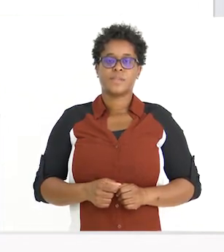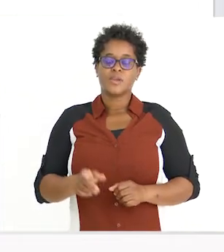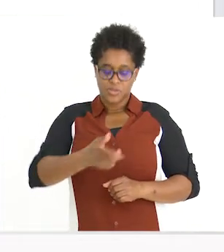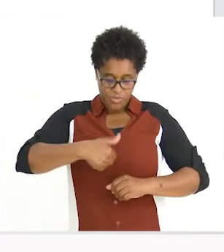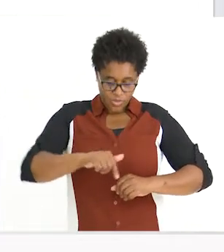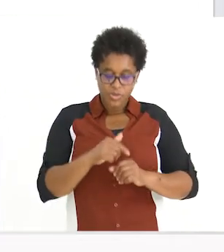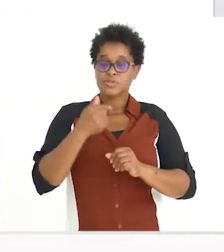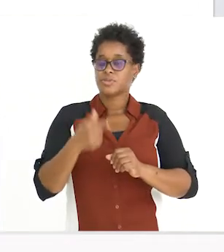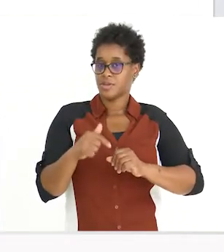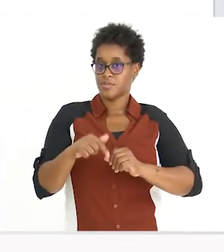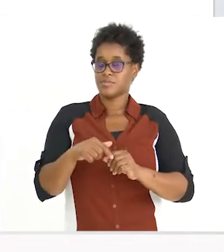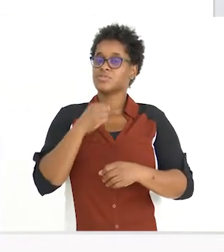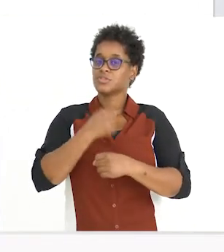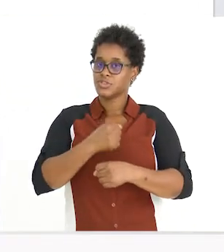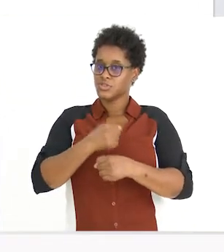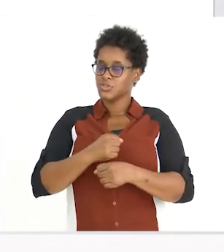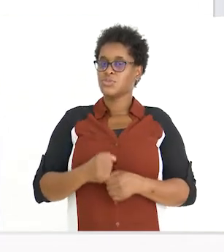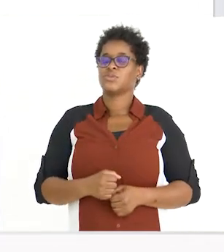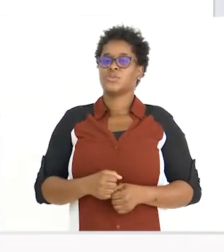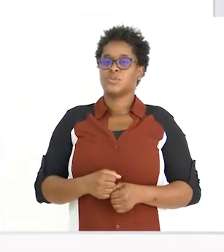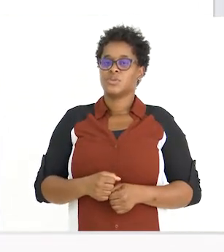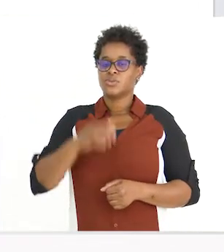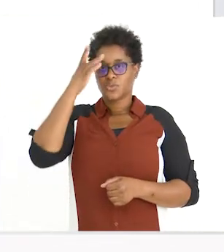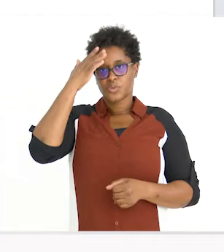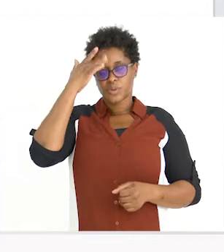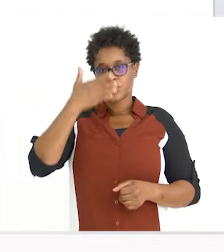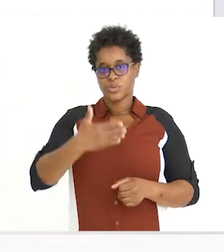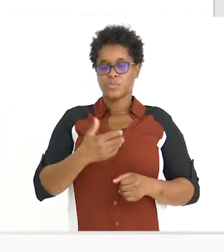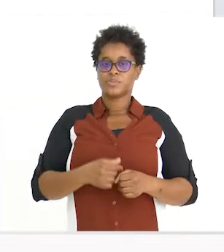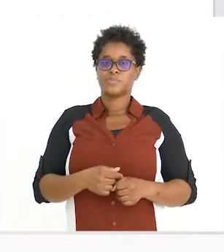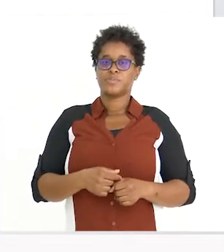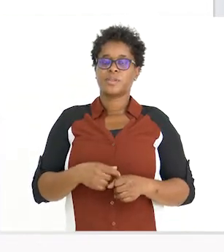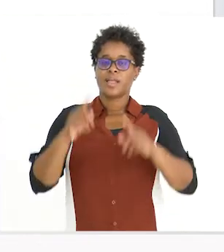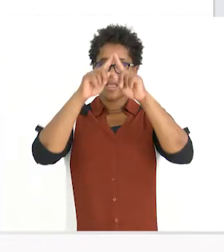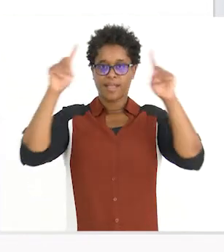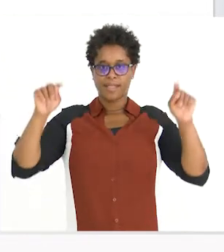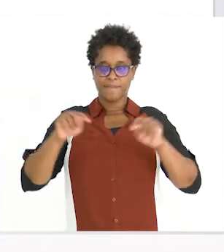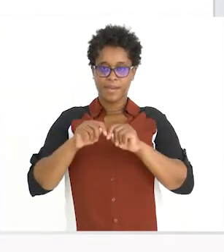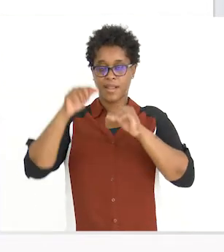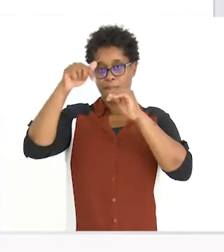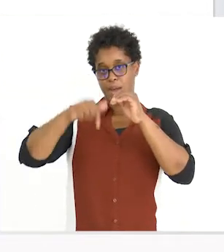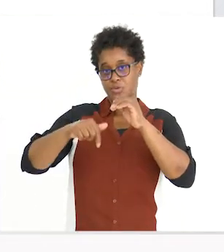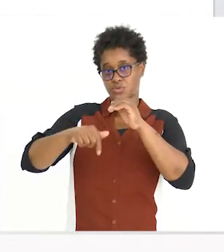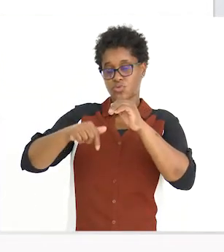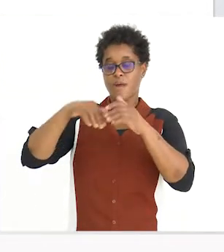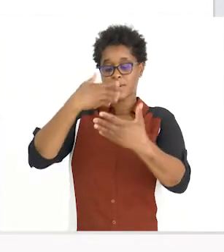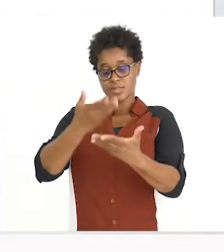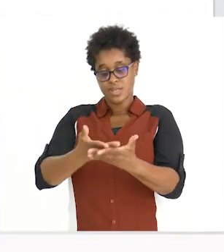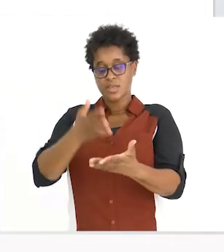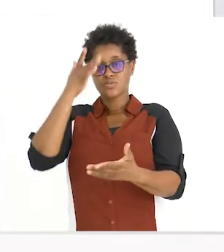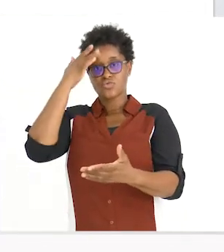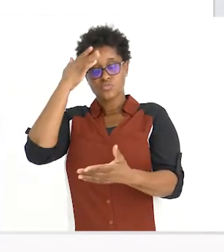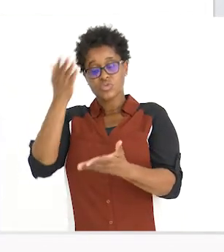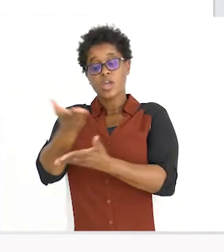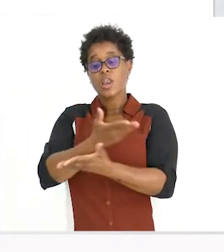Temos o exercício número 1. A tabela abaixo apresenta dados